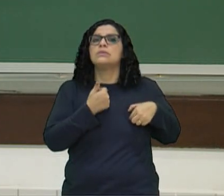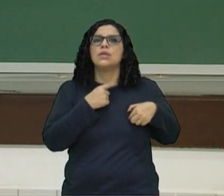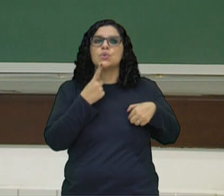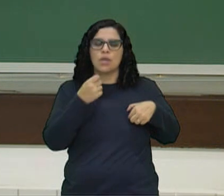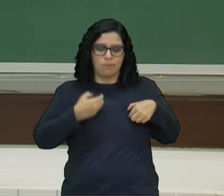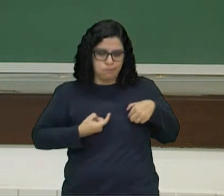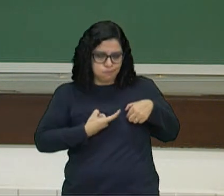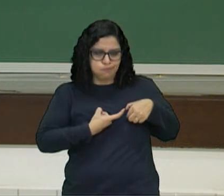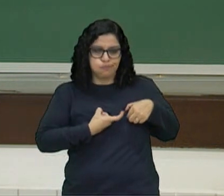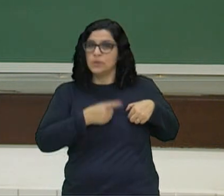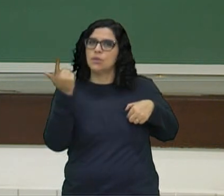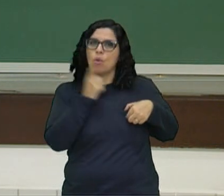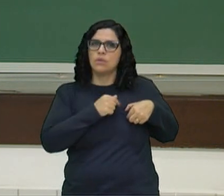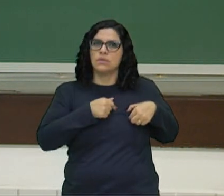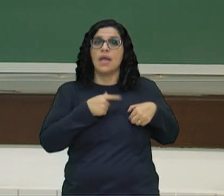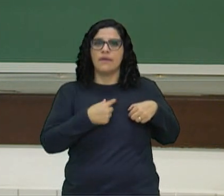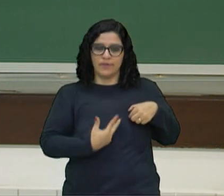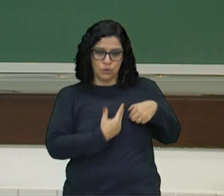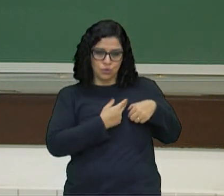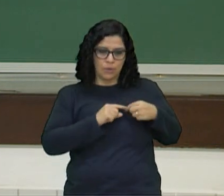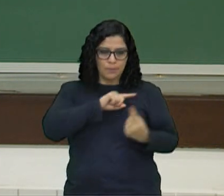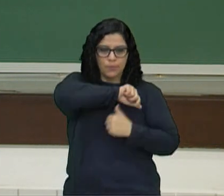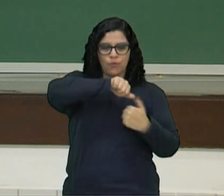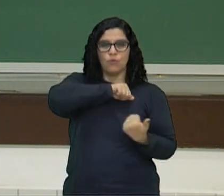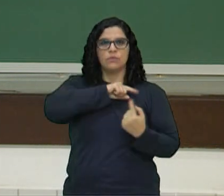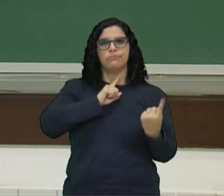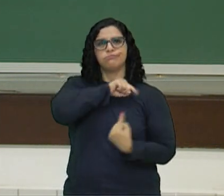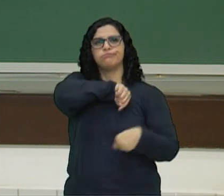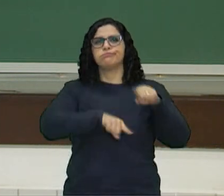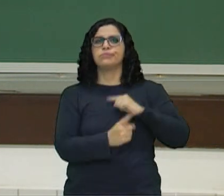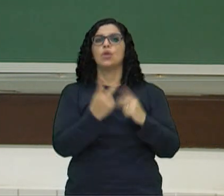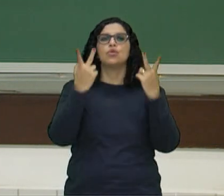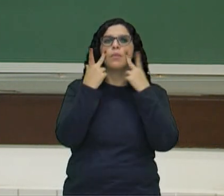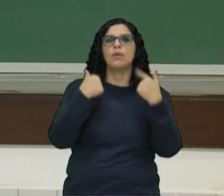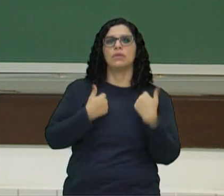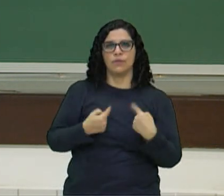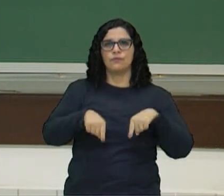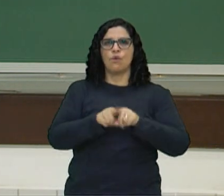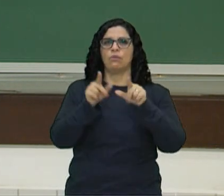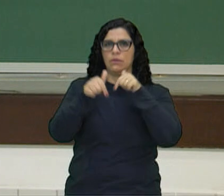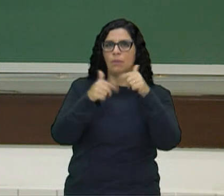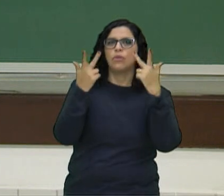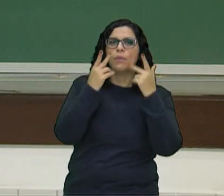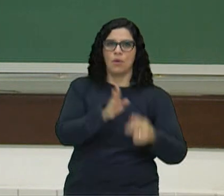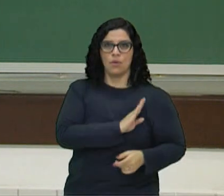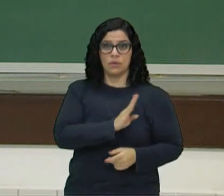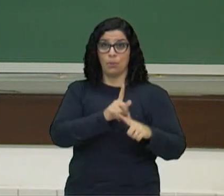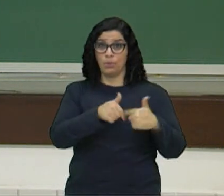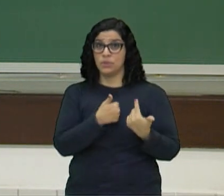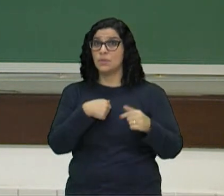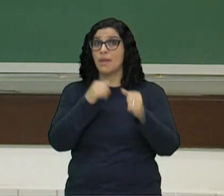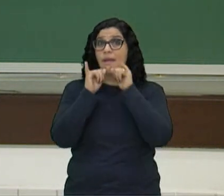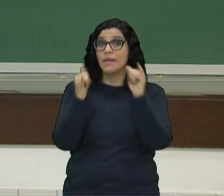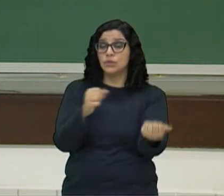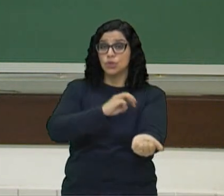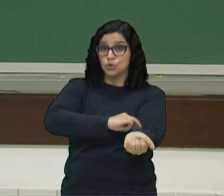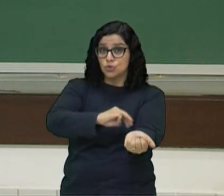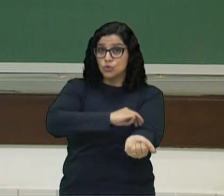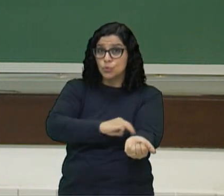passar por esses processos. Essa fermentação que fornece energia para o músculo, também pode fornecer substâncias que, quando se